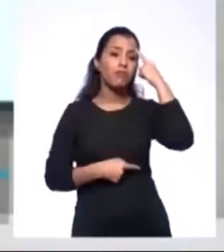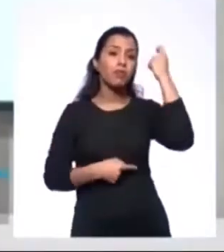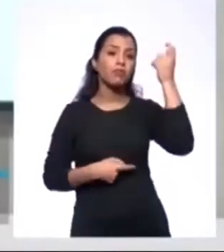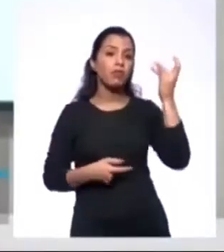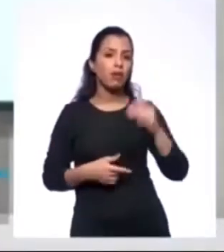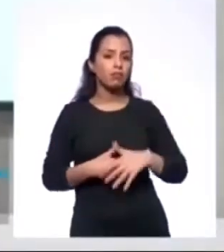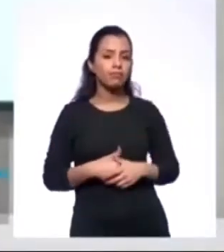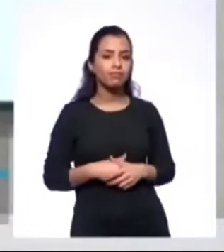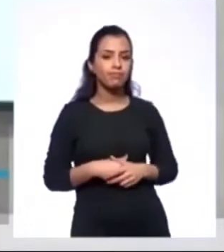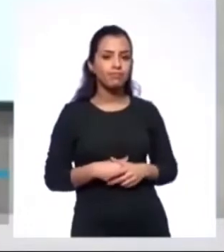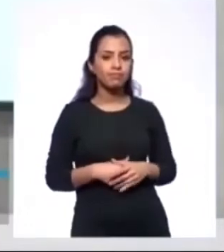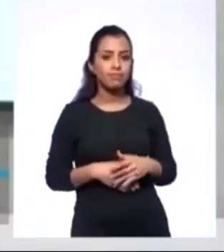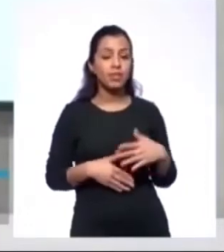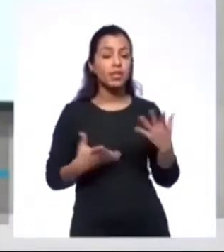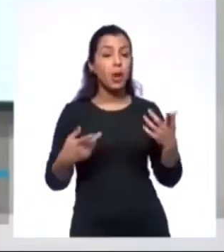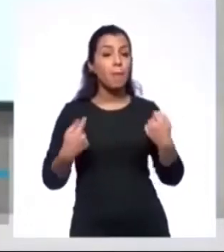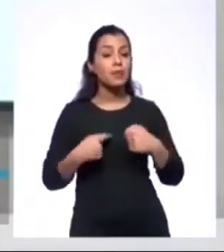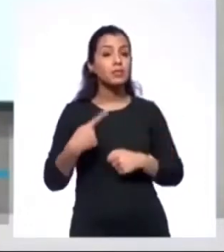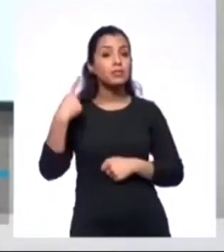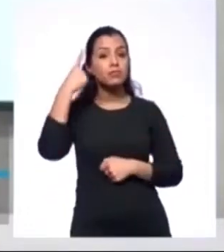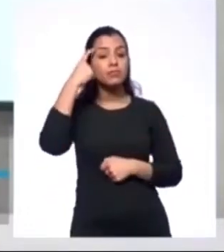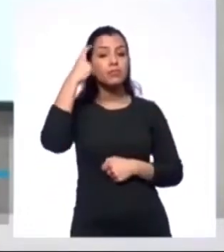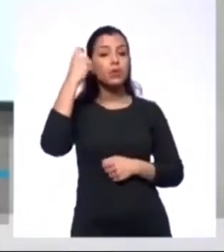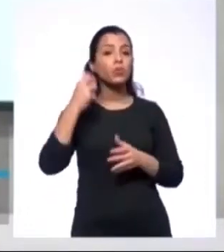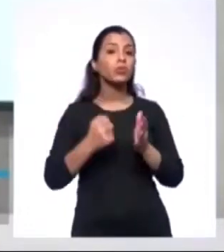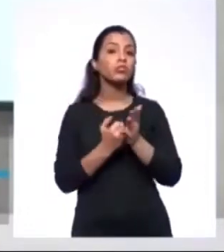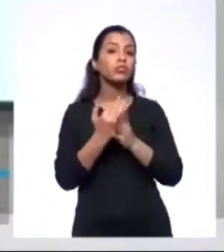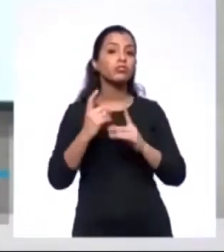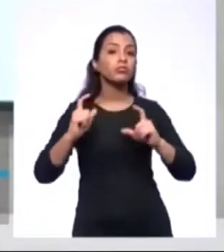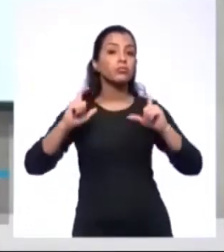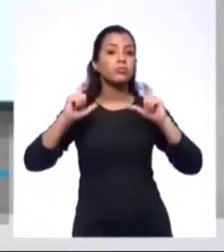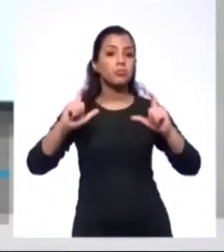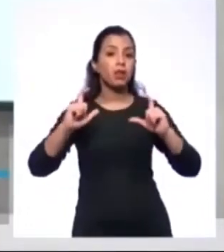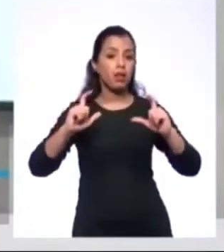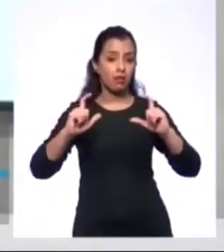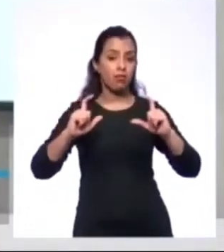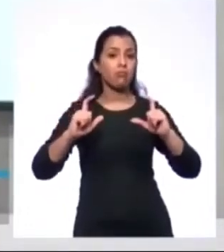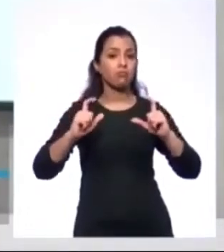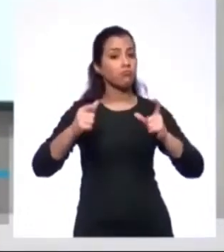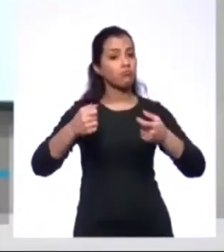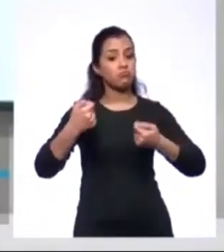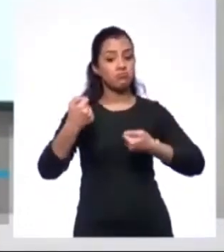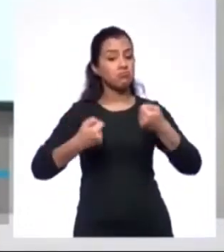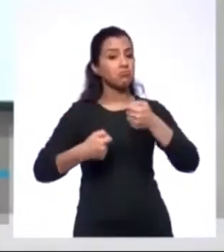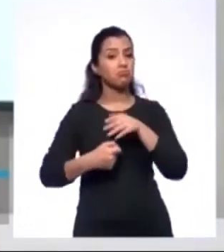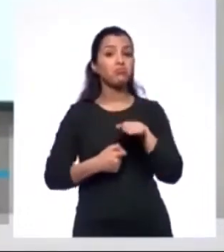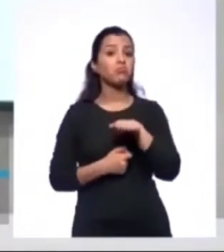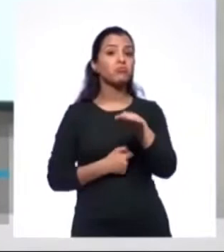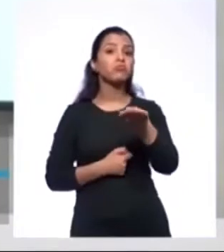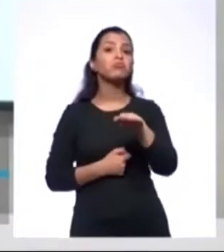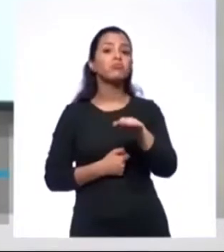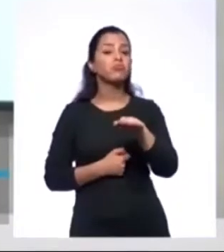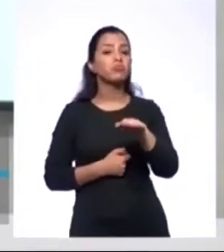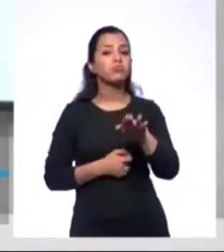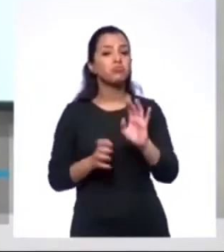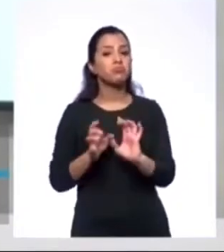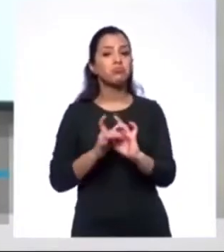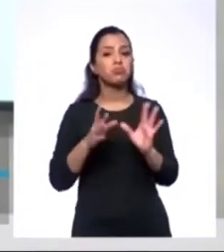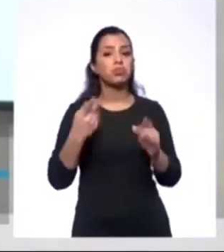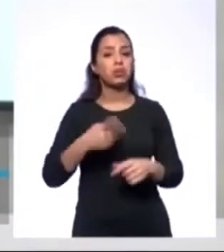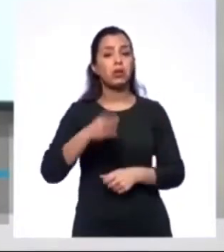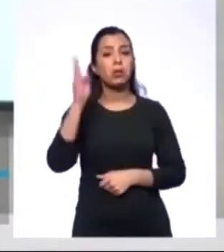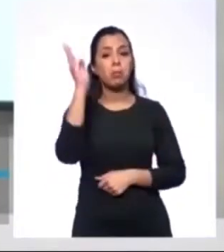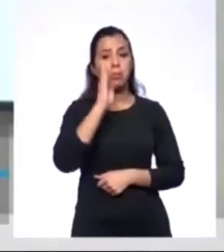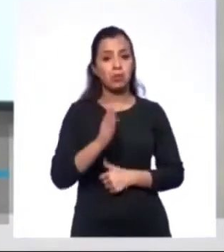a gente tem que montar a quantidade de placas de carros é de veículos disponíveis no nosso país